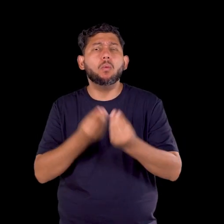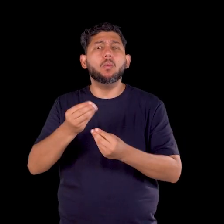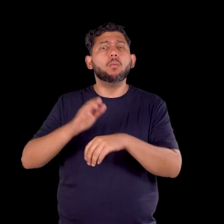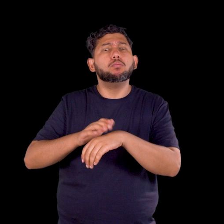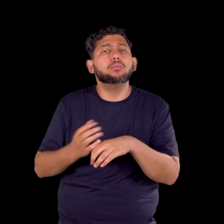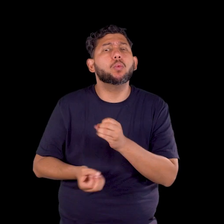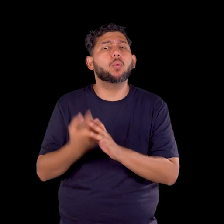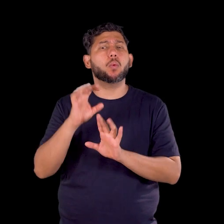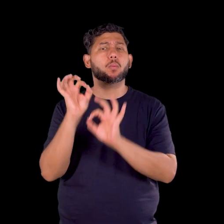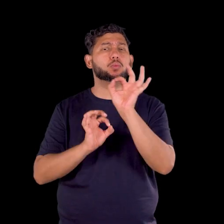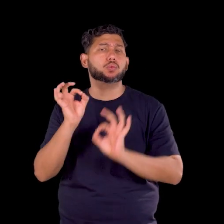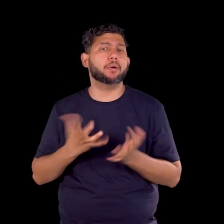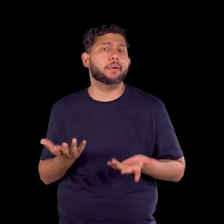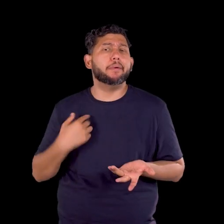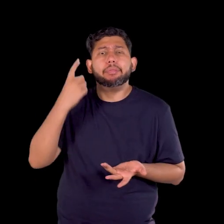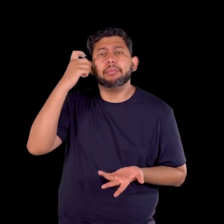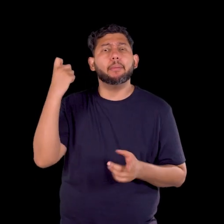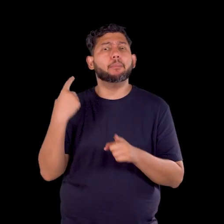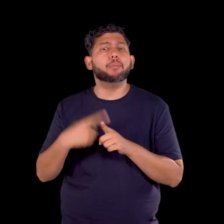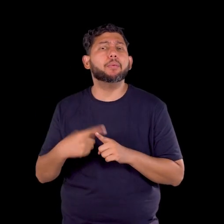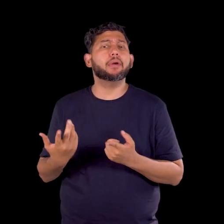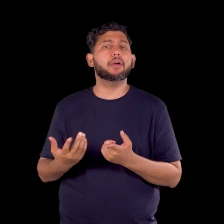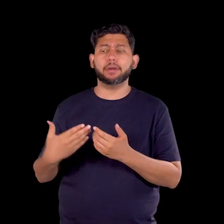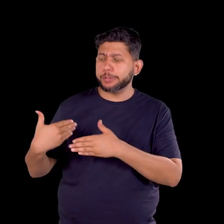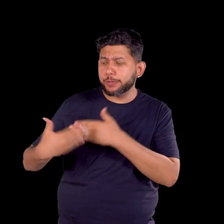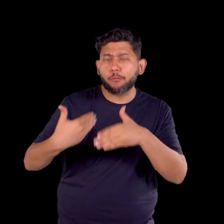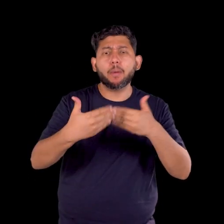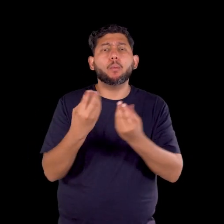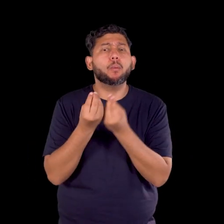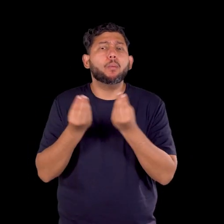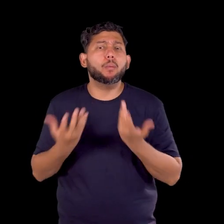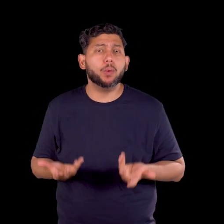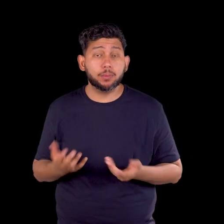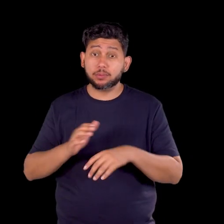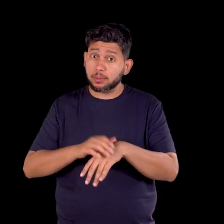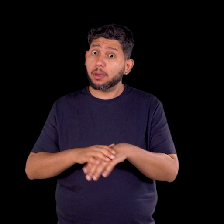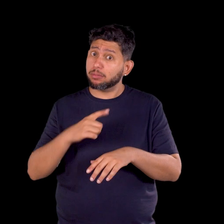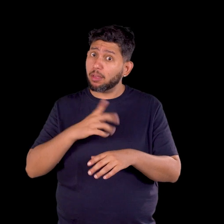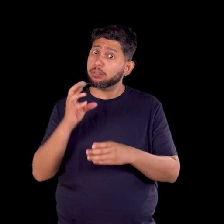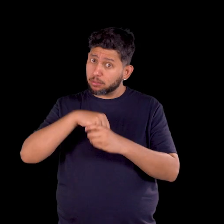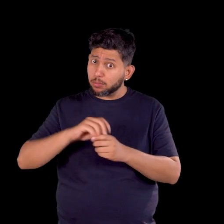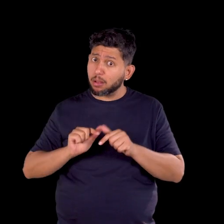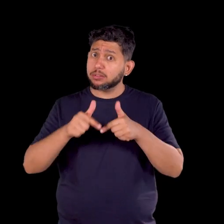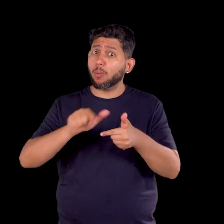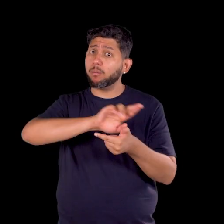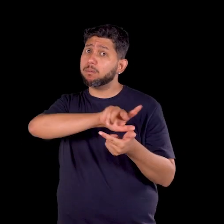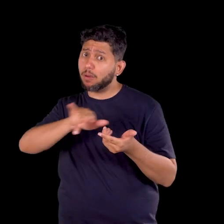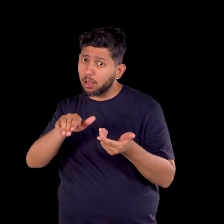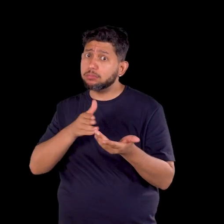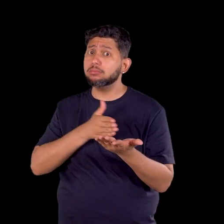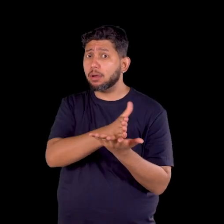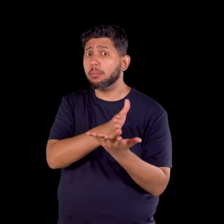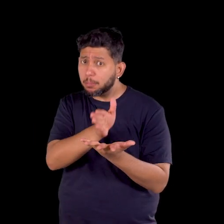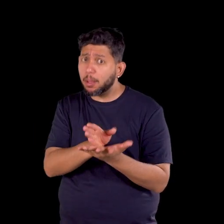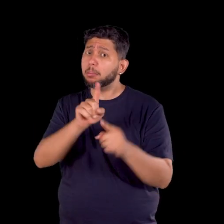produção do projeto, sua ideia, como ocorreu seu desenvolvimento e também outras ações que fazem parte do material. E na